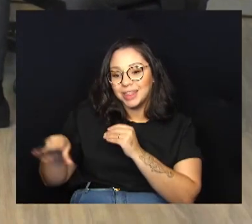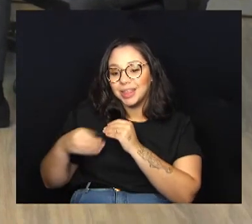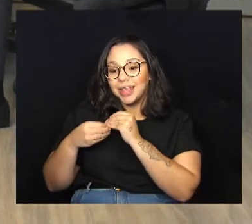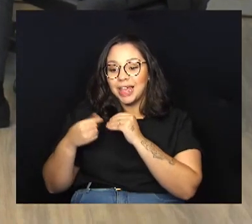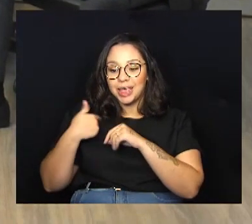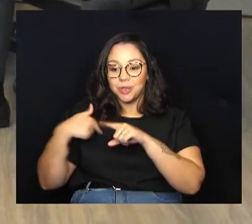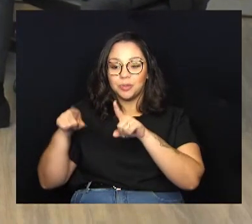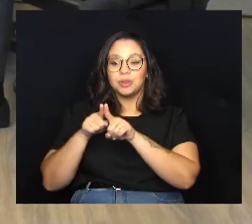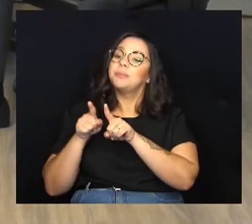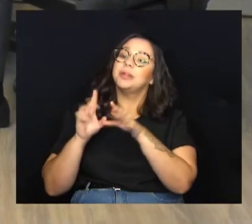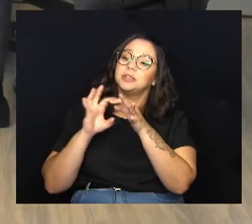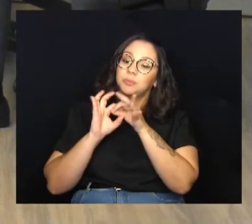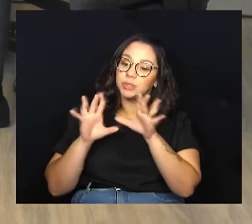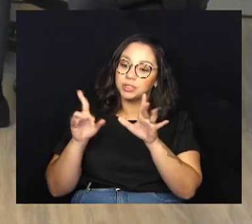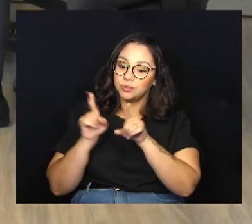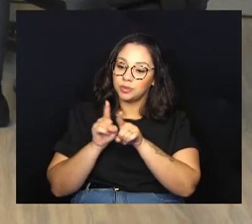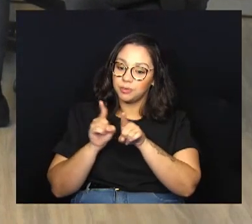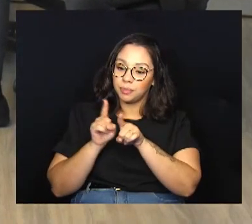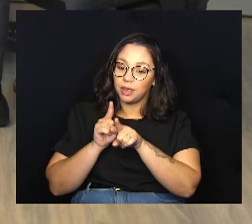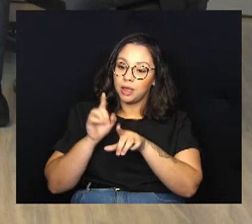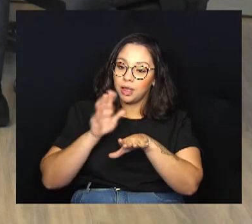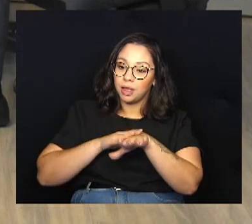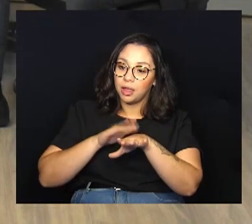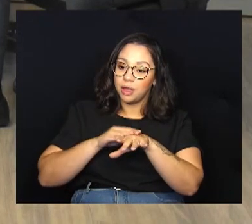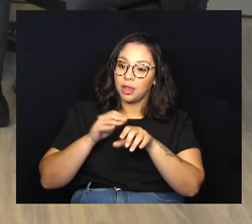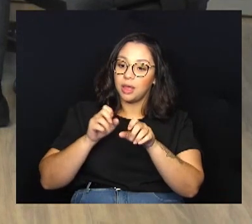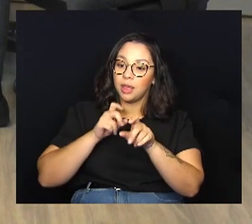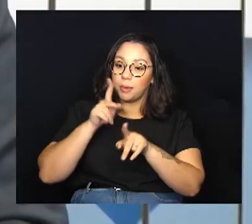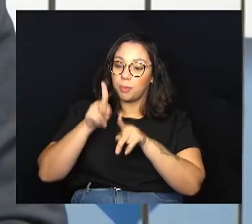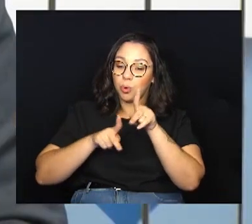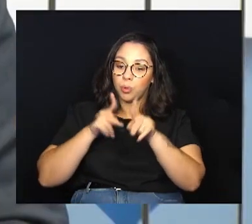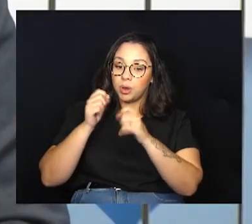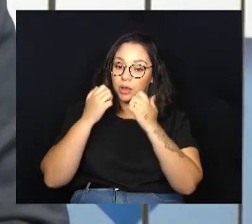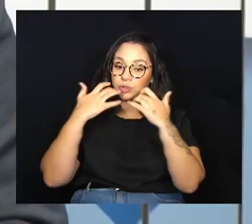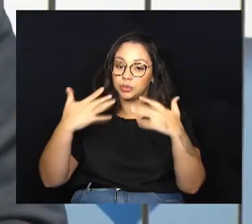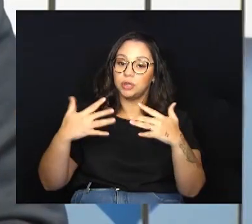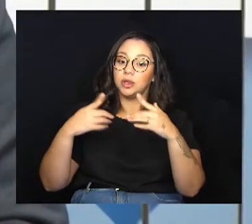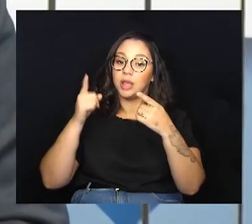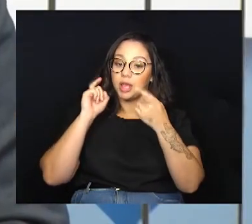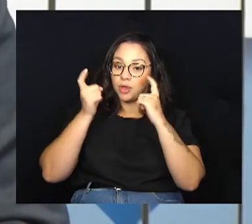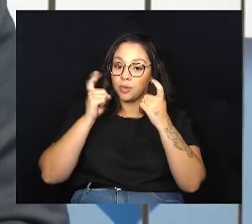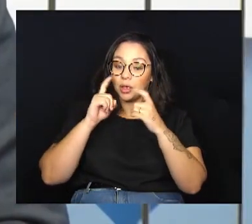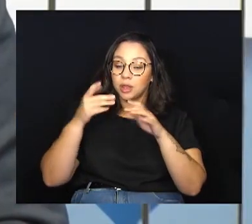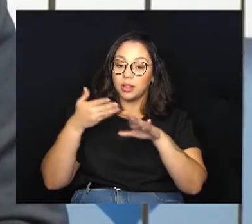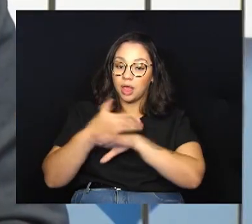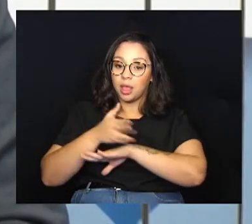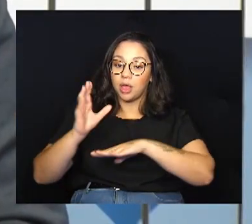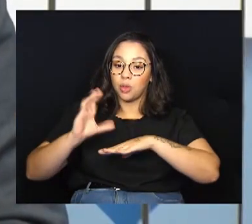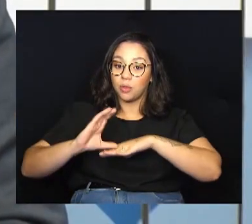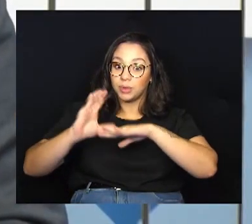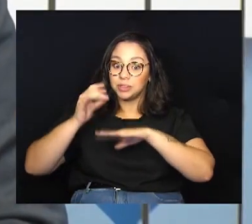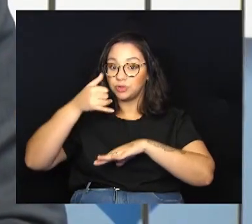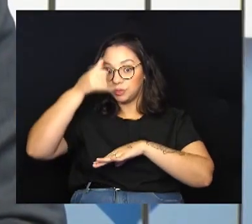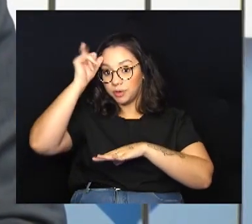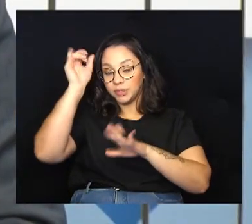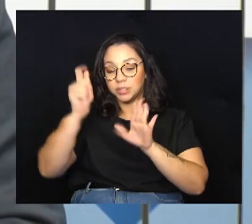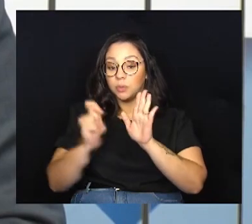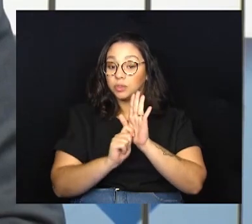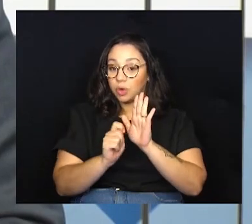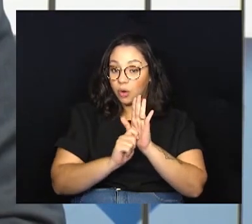rede básica de saúde precisa abordar esse tema. Não é só o especialista, não é só lá no CAPS,